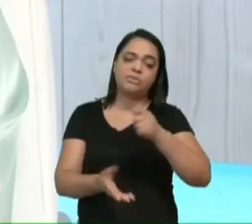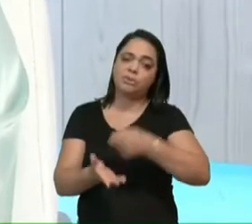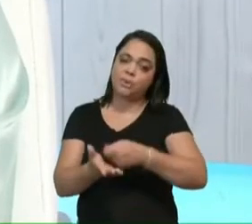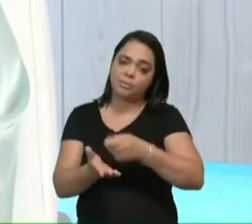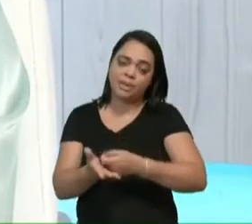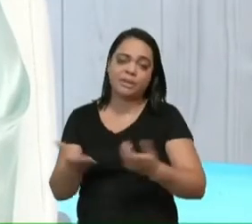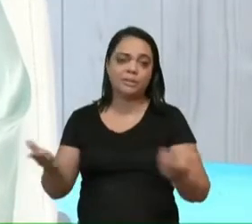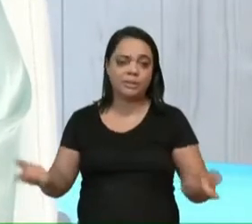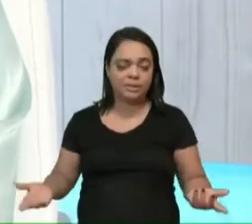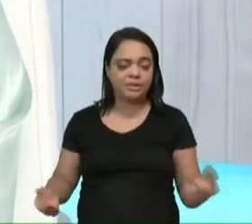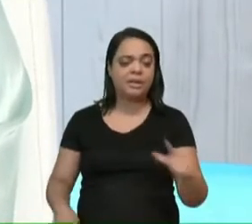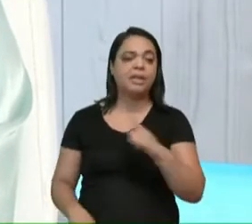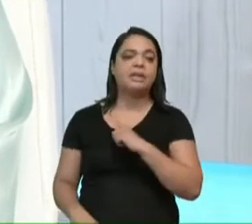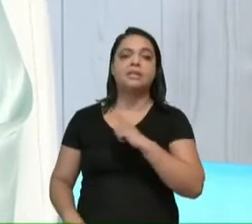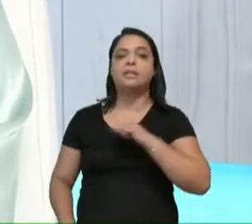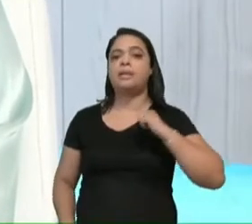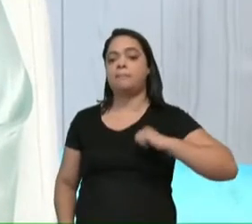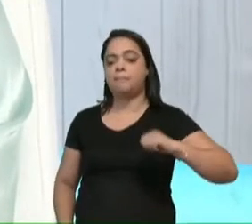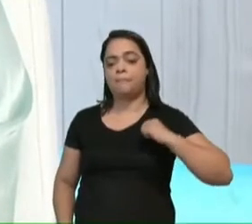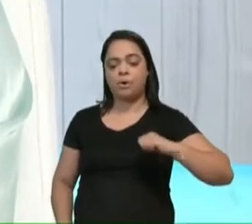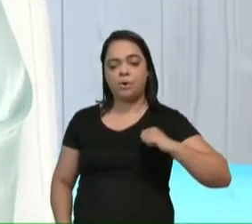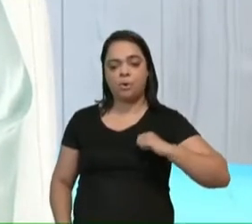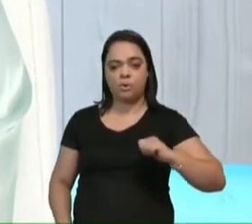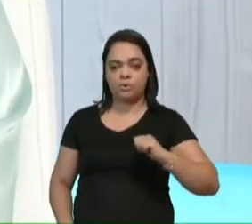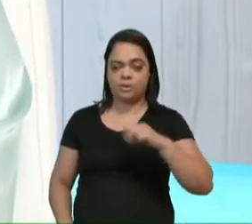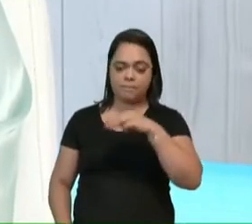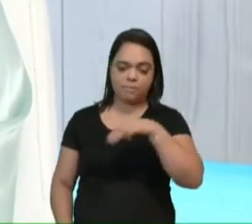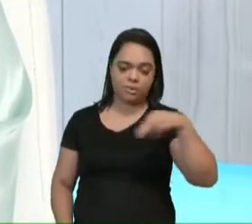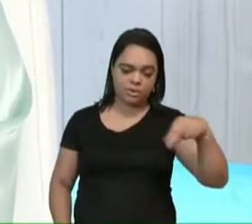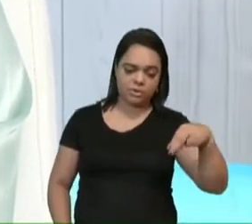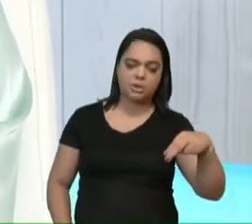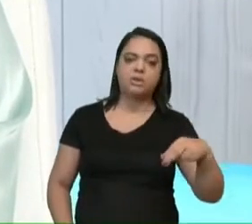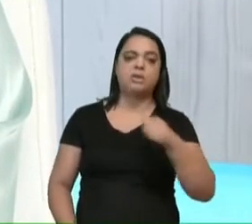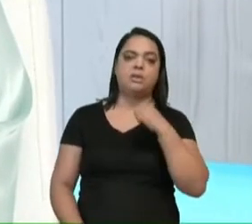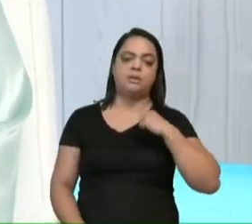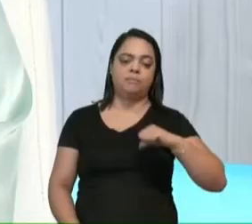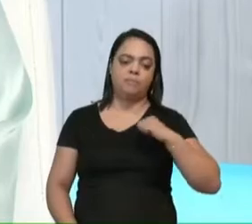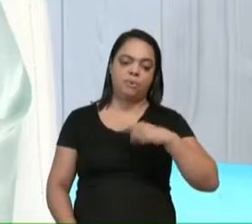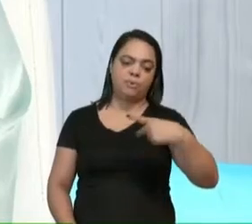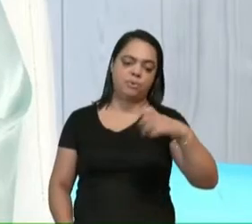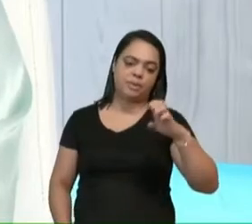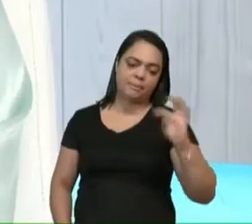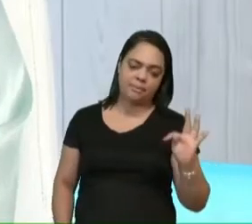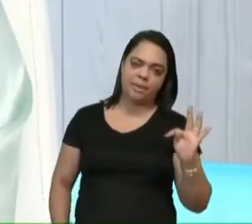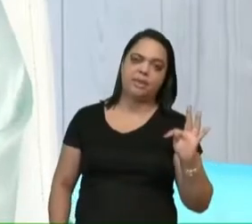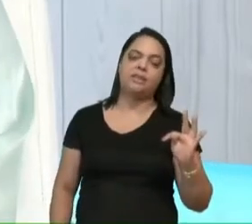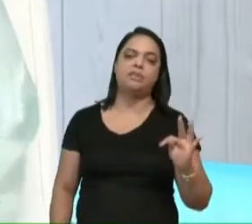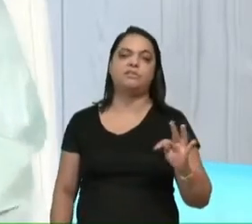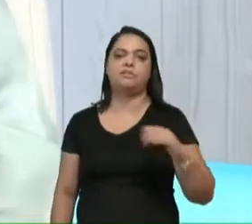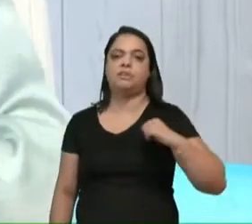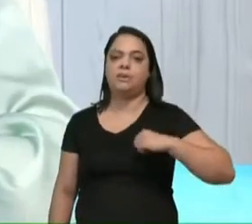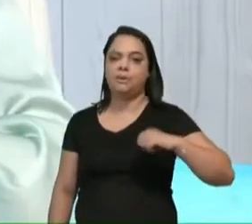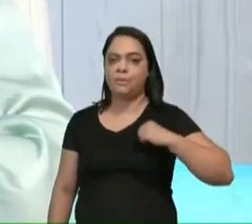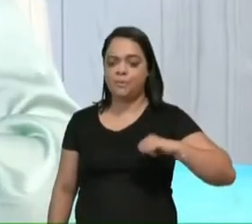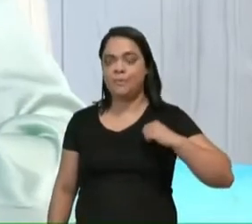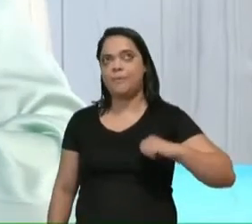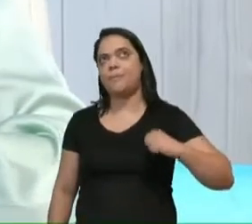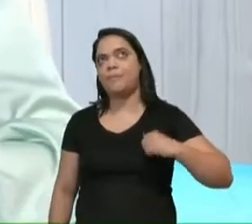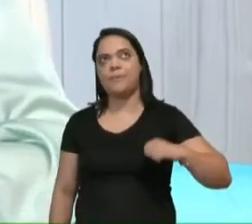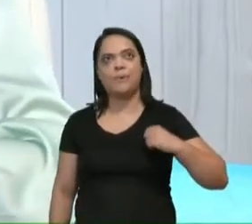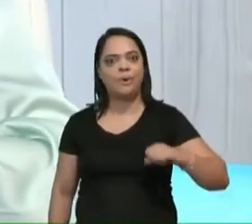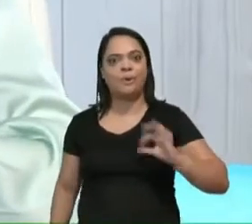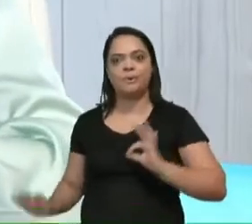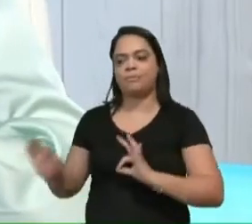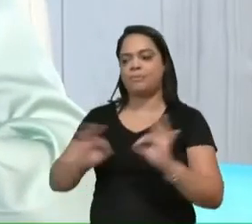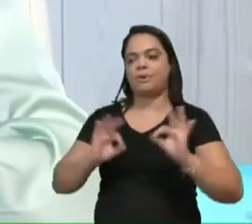obrigatórios nós temos bolsas de monitoria bolsas para os pets né bolsas de de